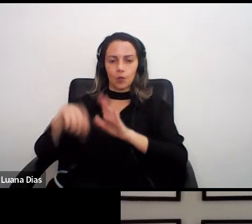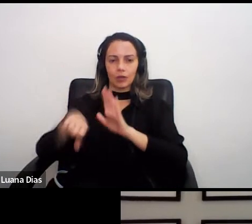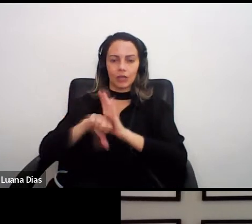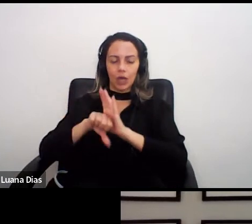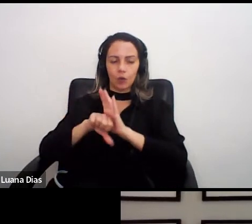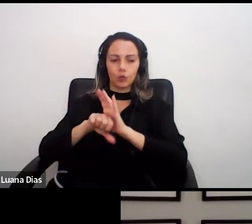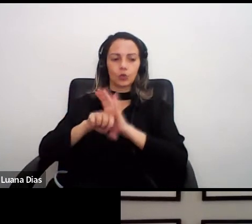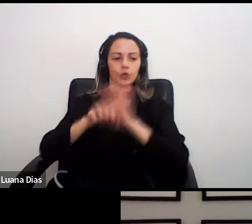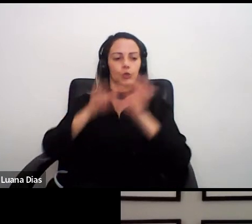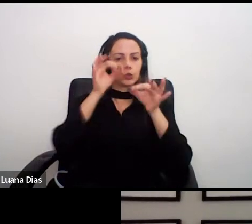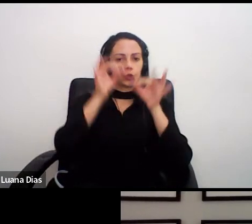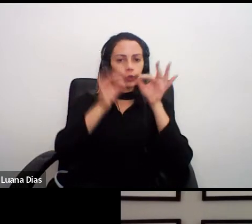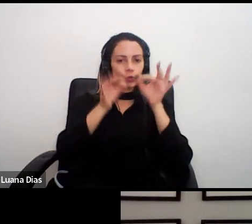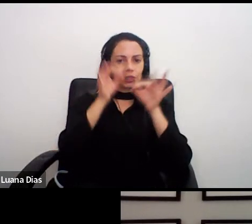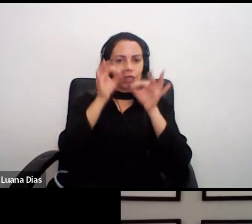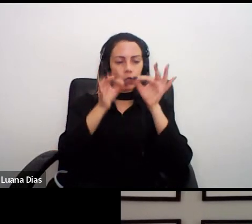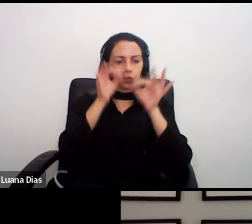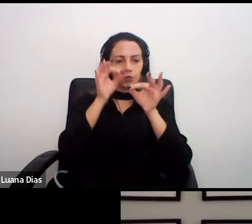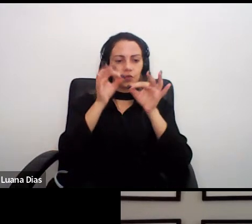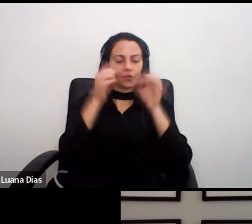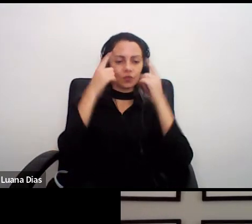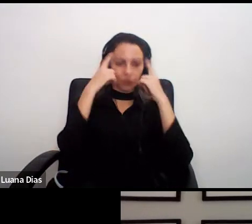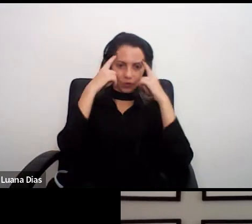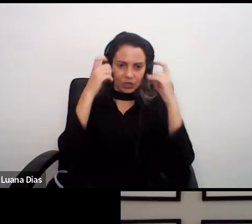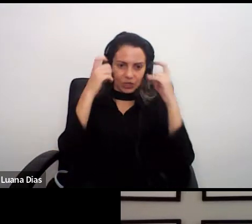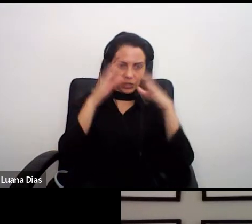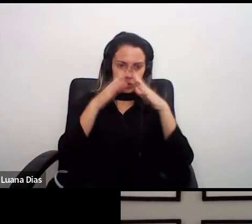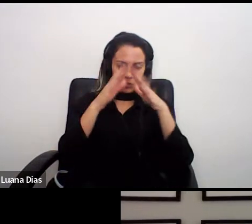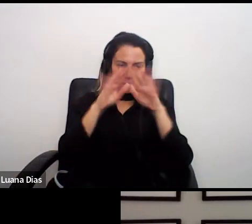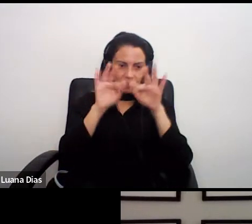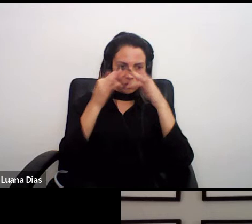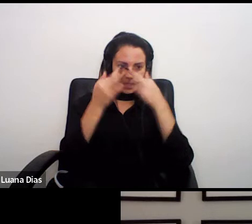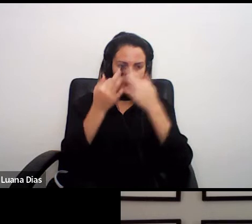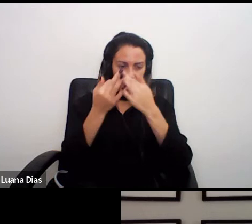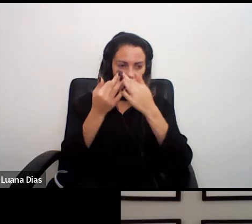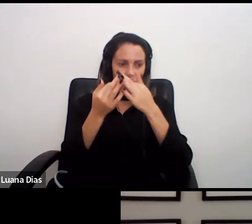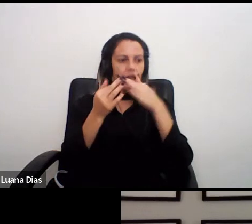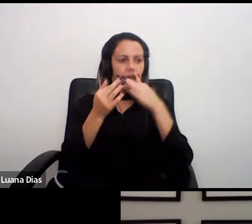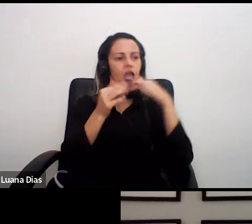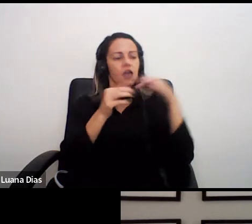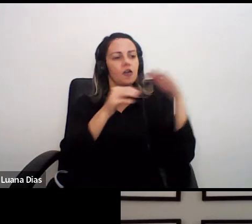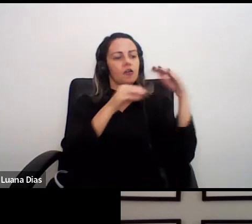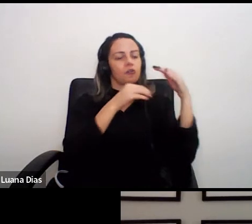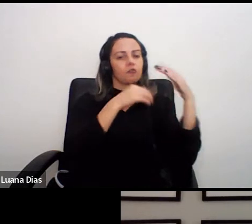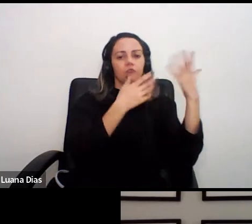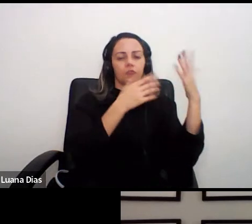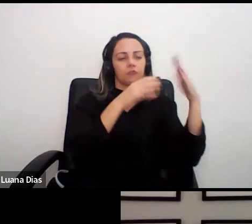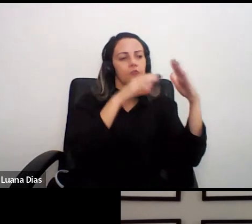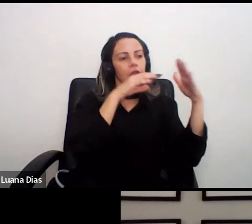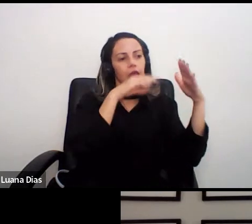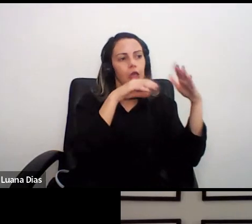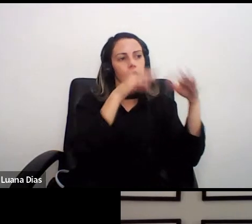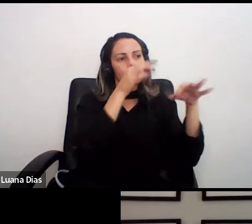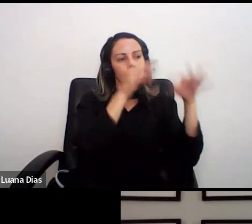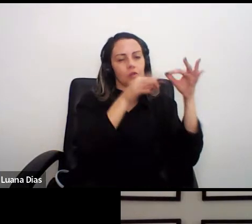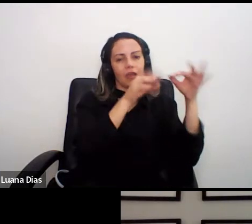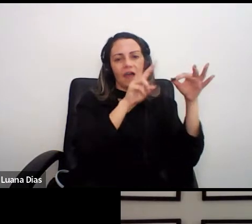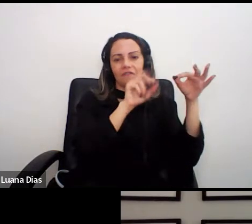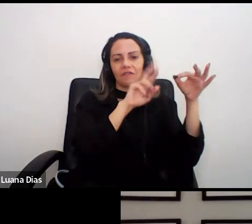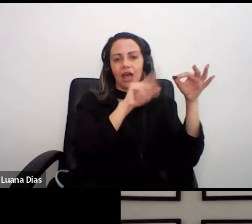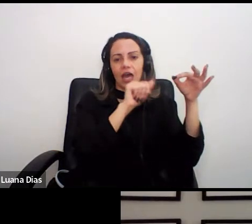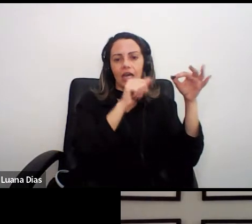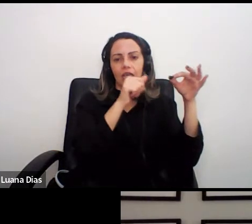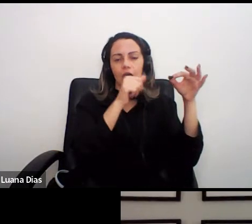Juizado da Violência Doméstica Familiar contra a Mulher, foram para uma vara criminal comum. Os caras